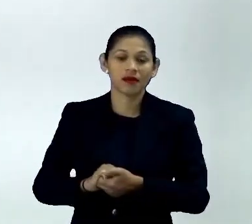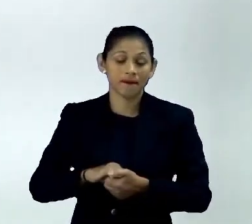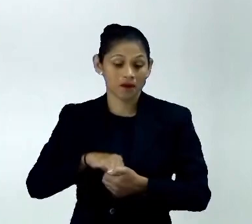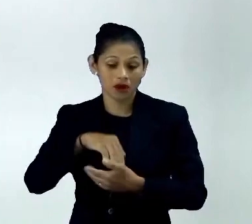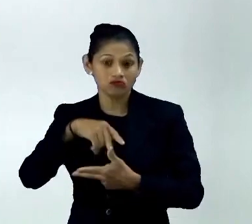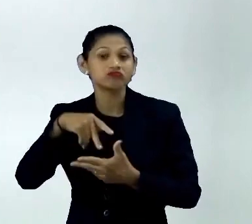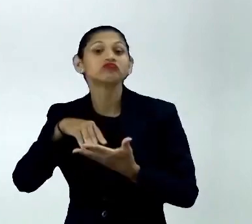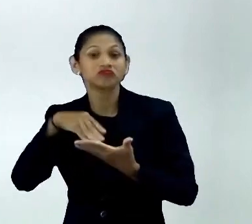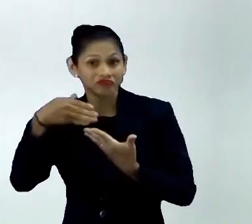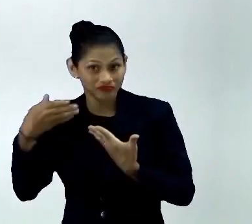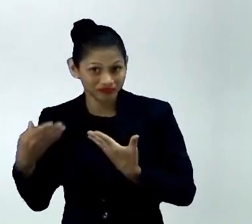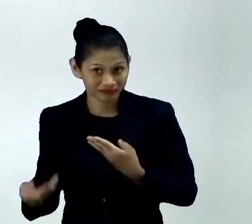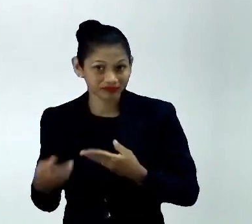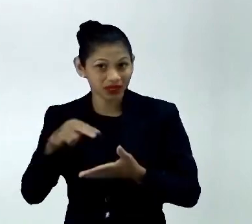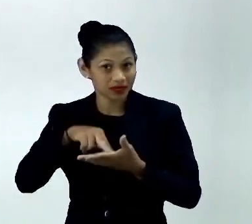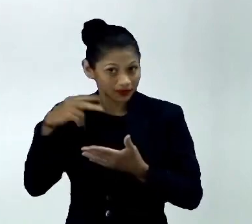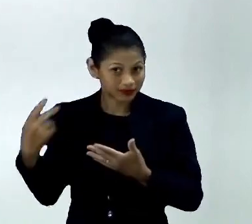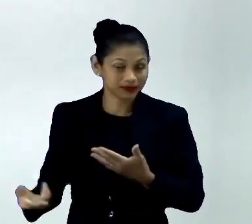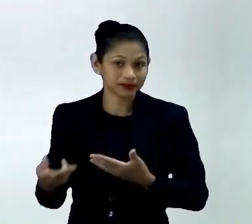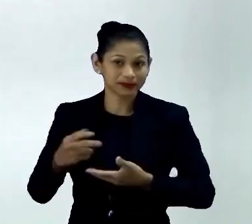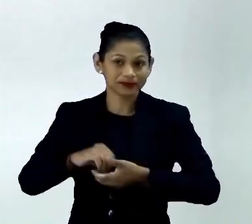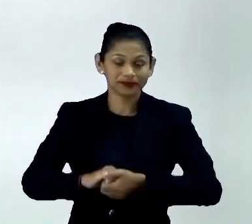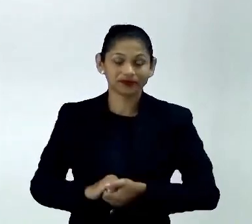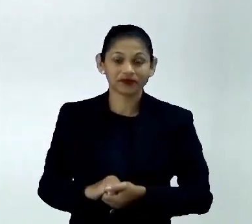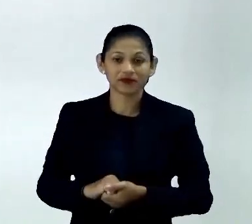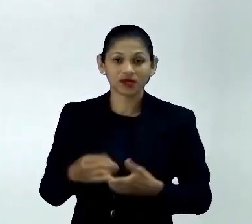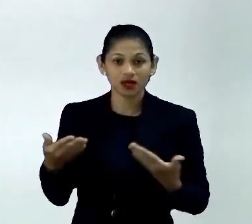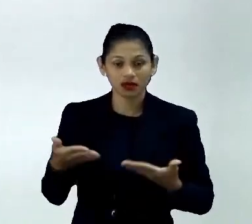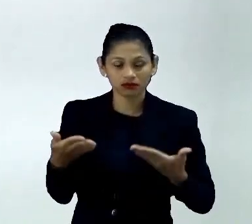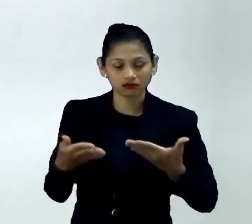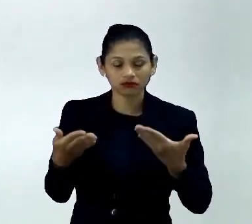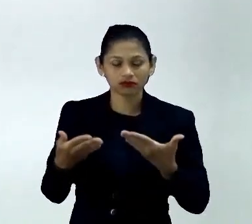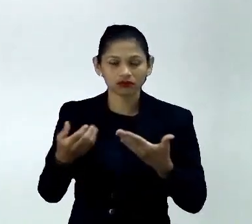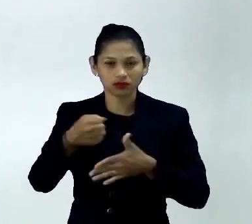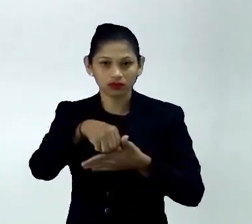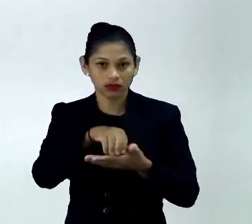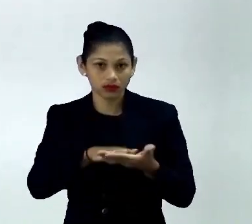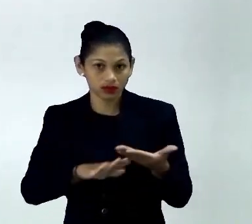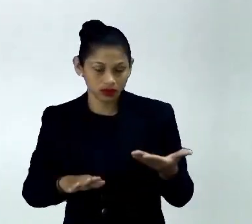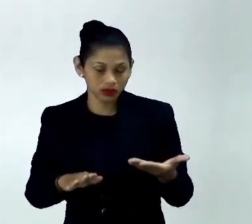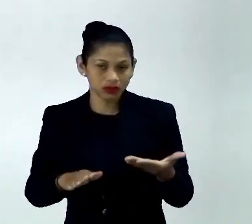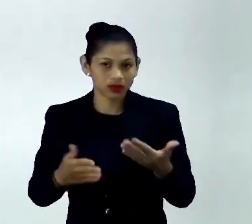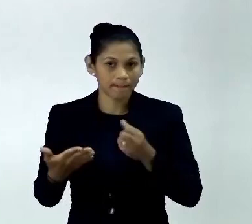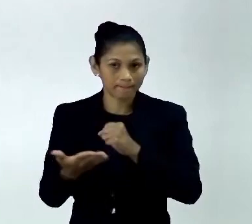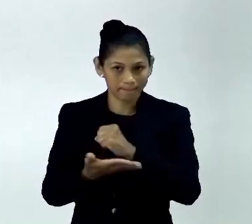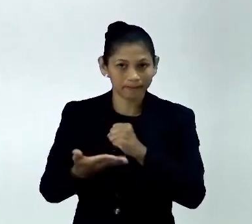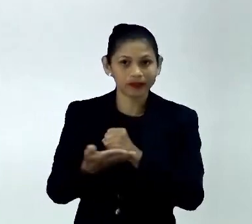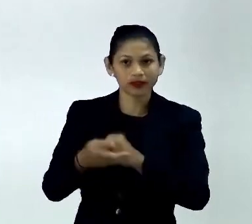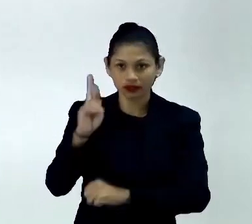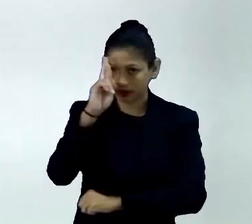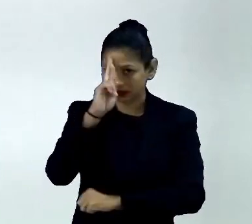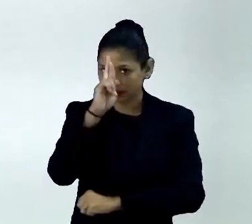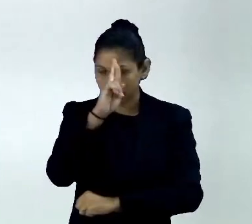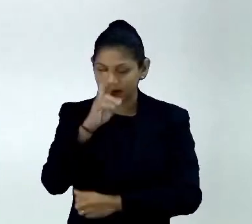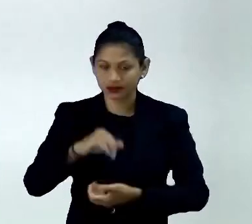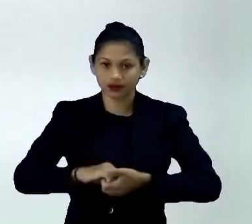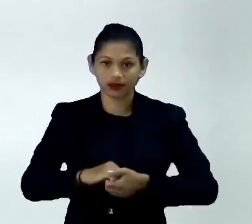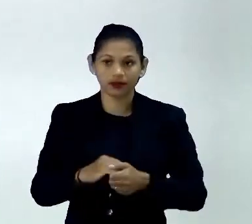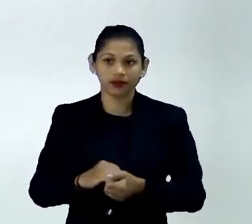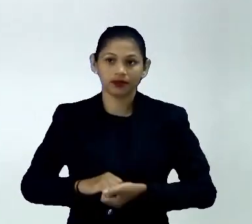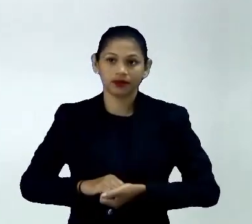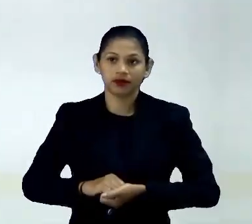para a gente compreender um pouco mais esse texto, é claro, vamos fazer algumas atividades baseadas nessa história. Vocês gostaram? Vamos lá para a primeira